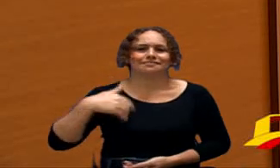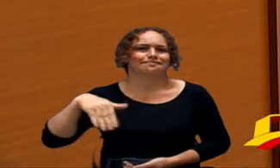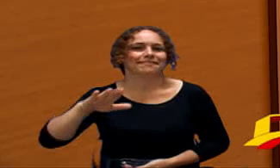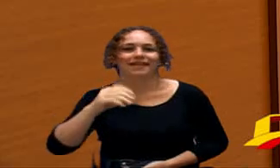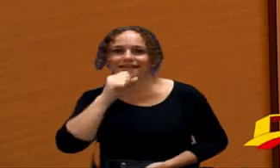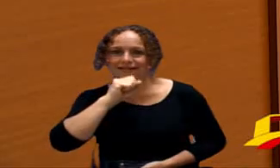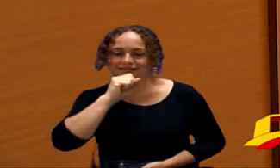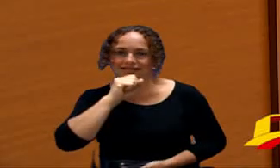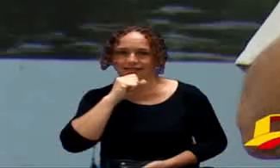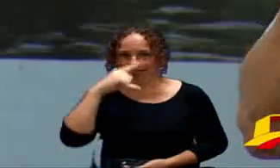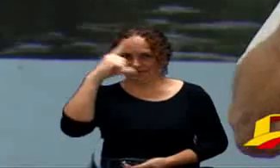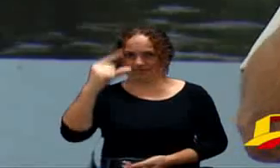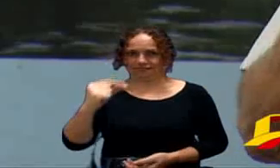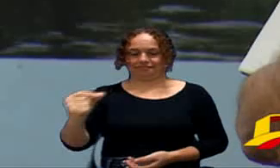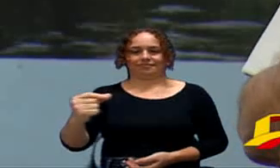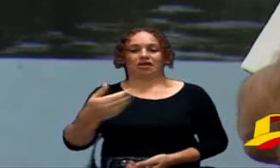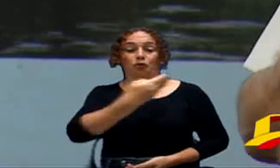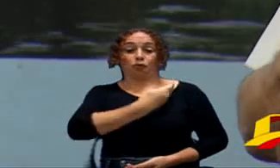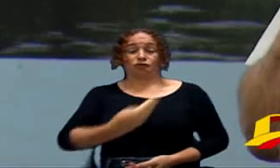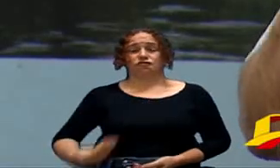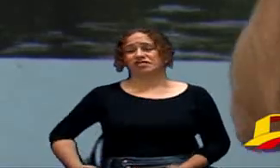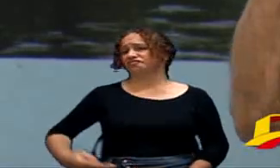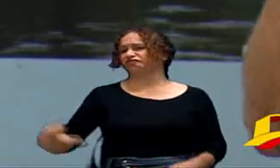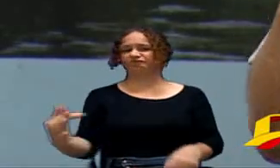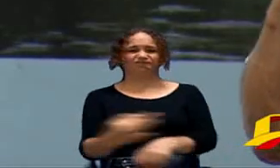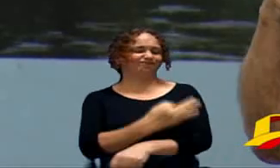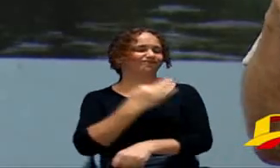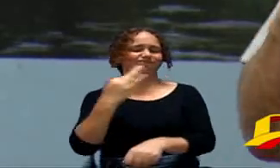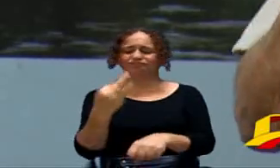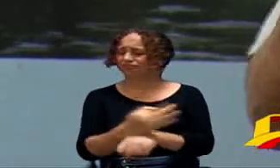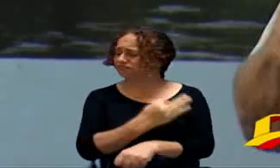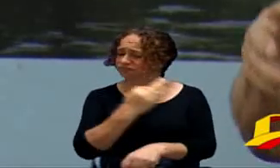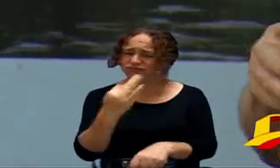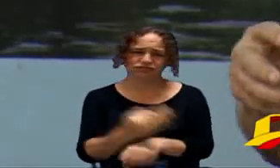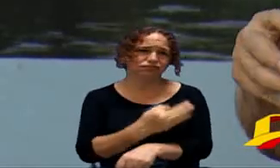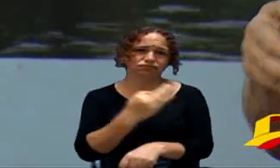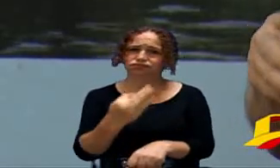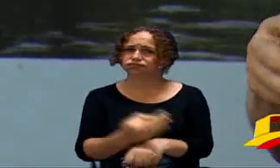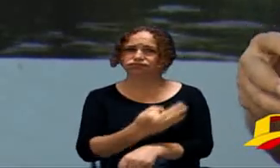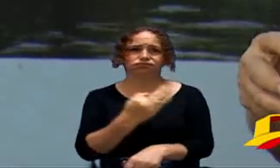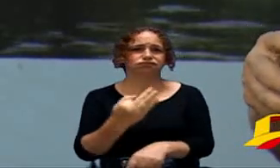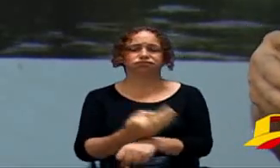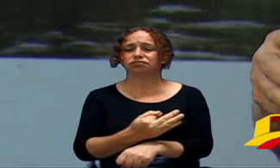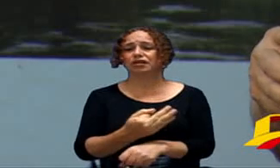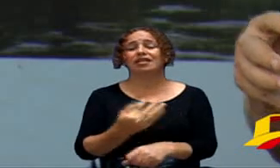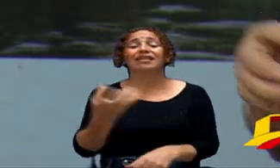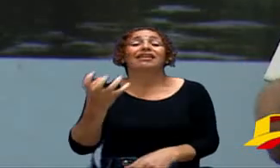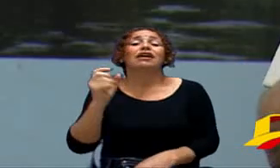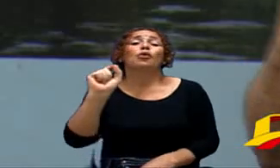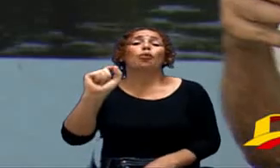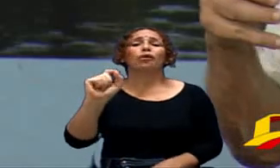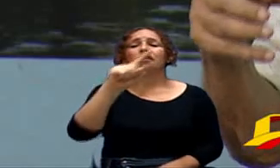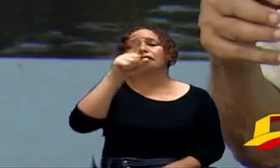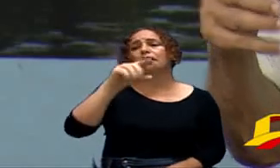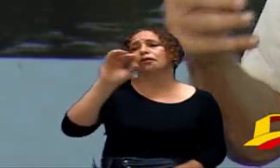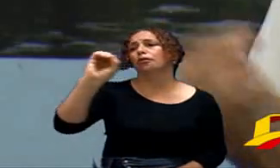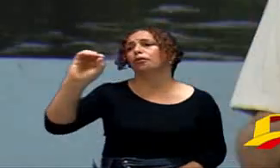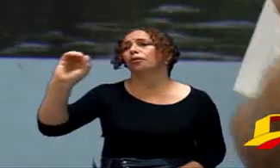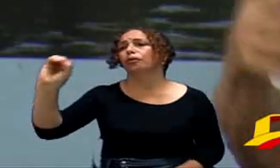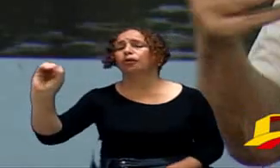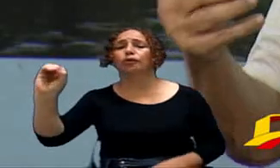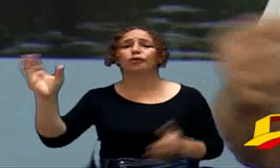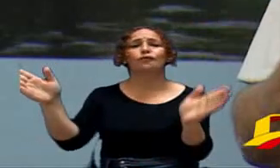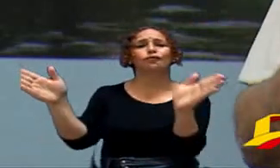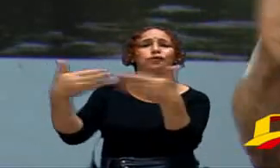aguento mais, nos governos que se sucederam, a pretensão de fechar o zoológico. Usam